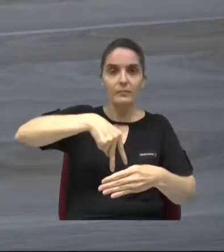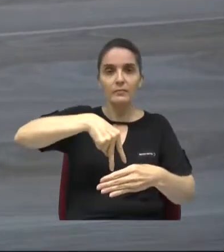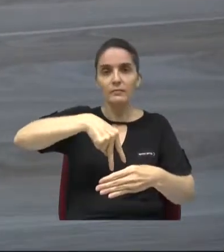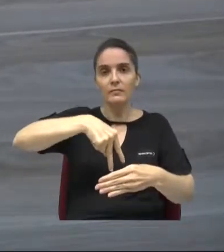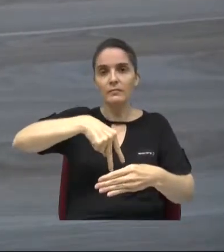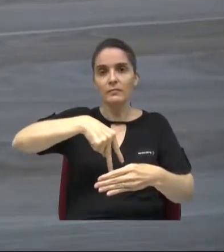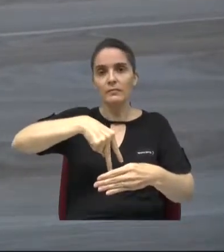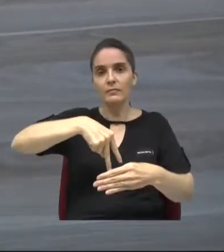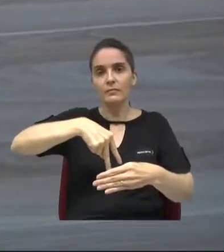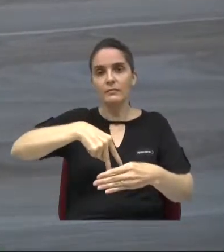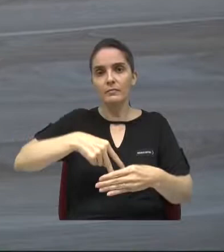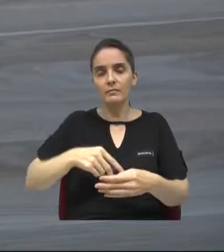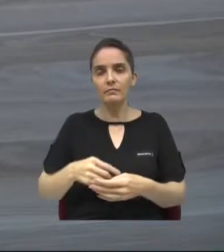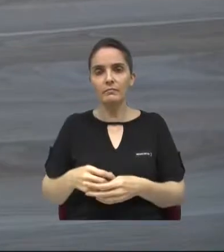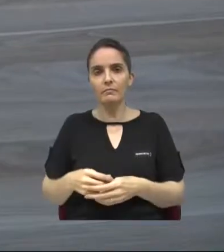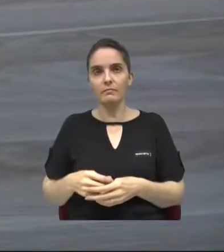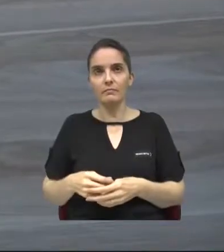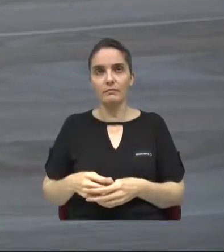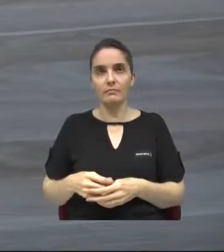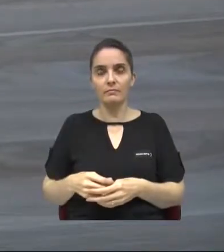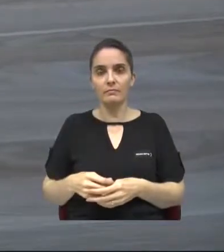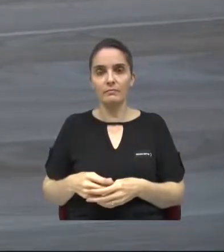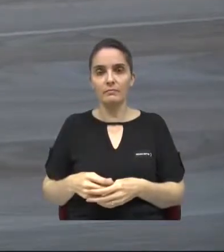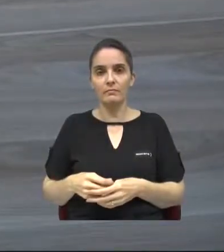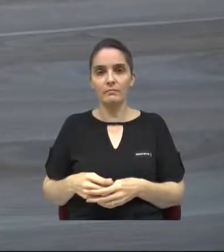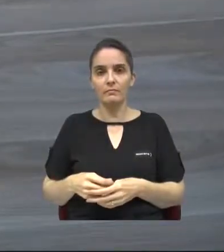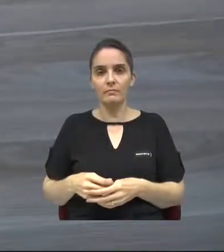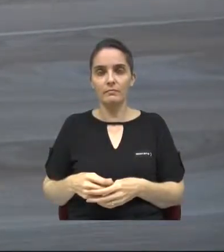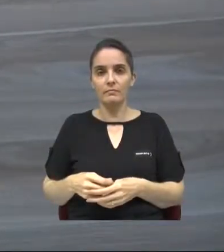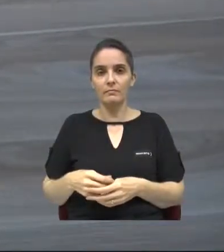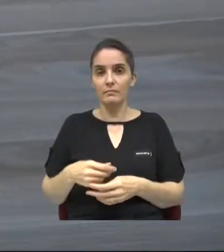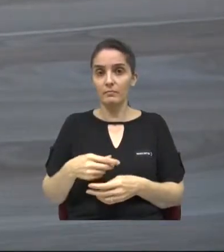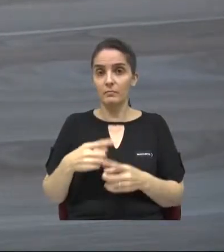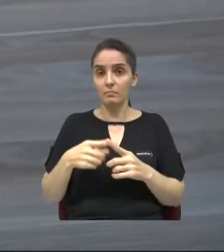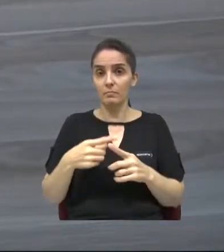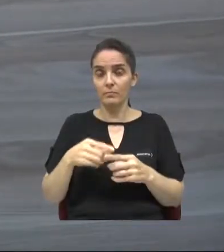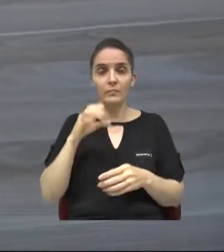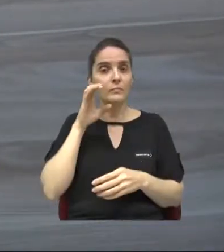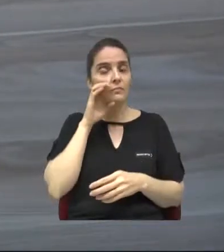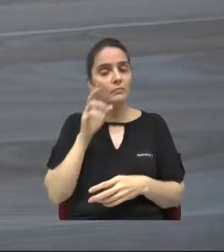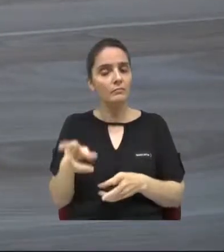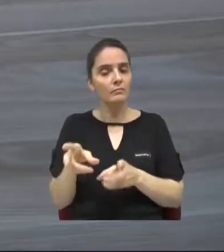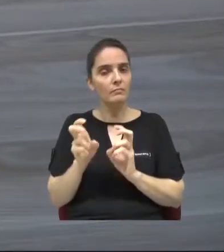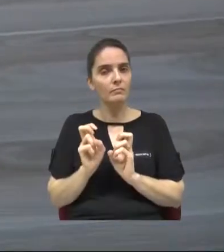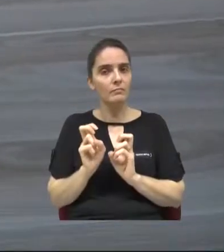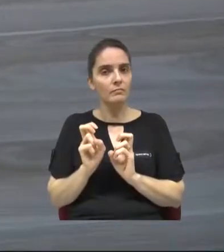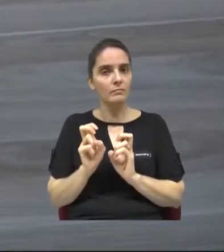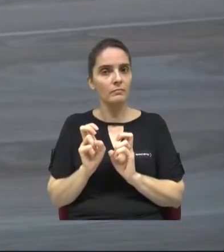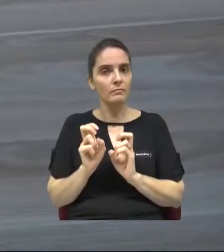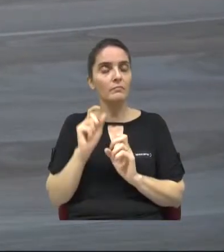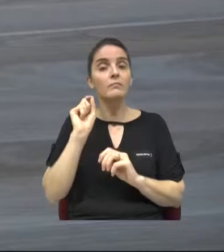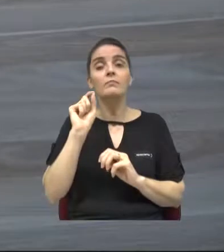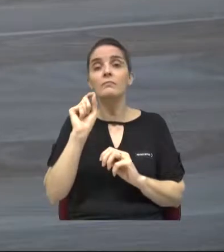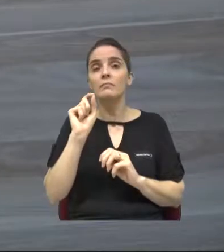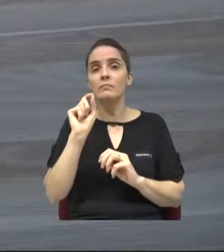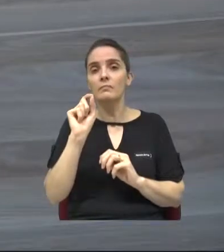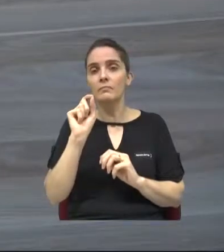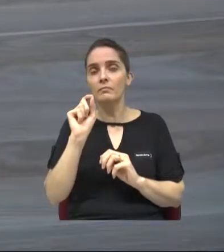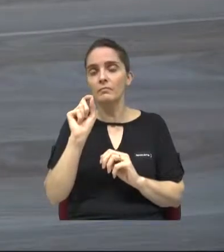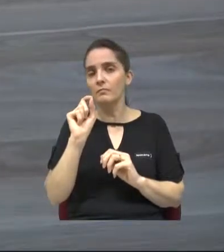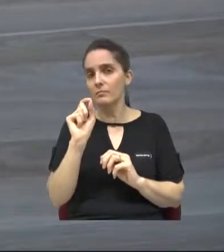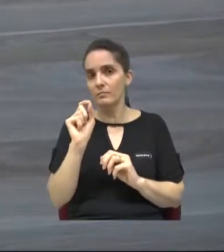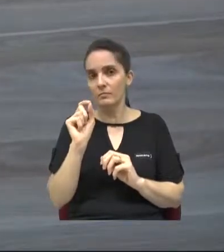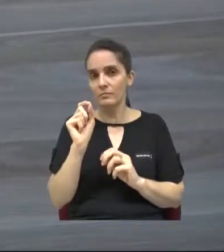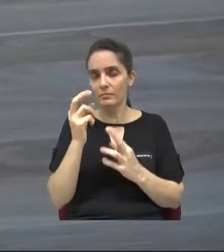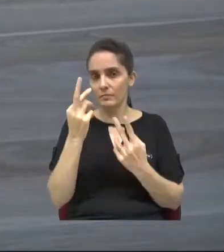para enriquecer a sua fala. O que eu percebo é que, da forma